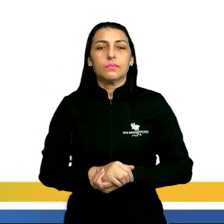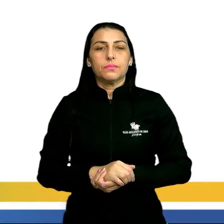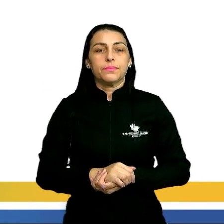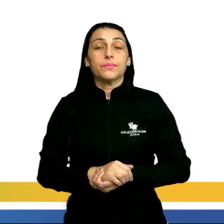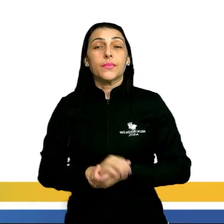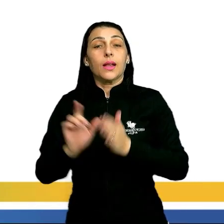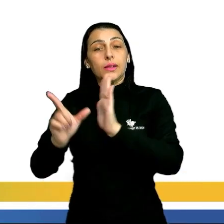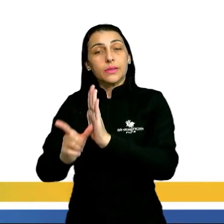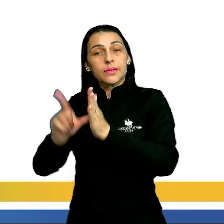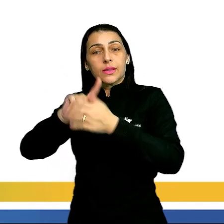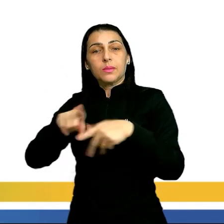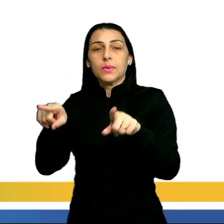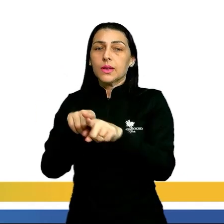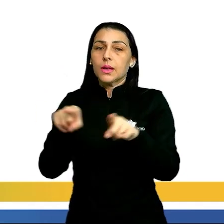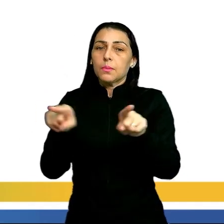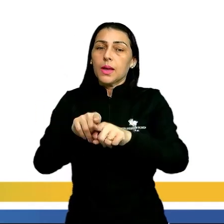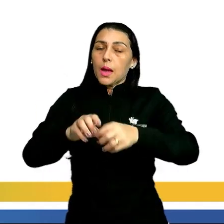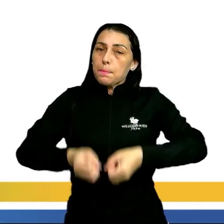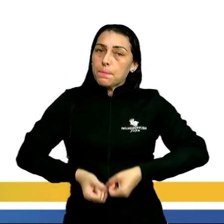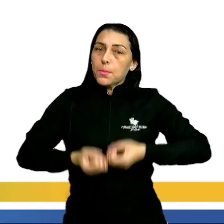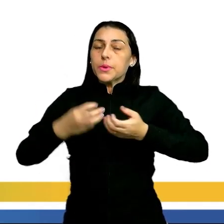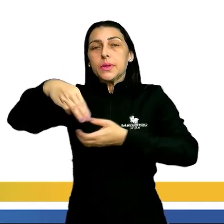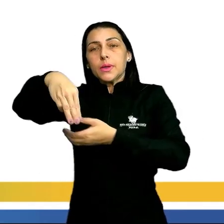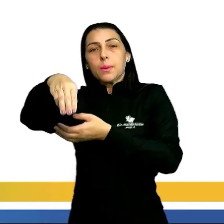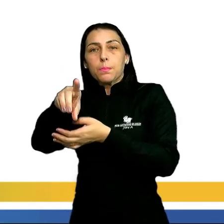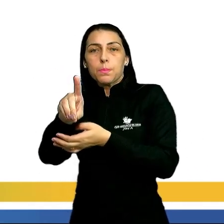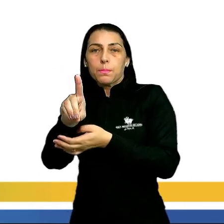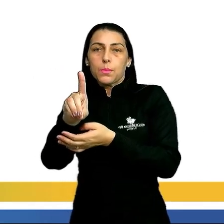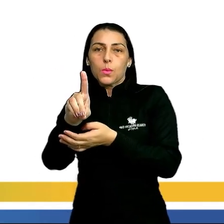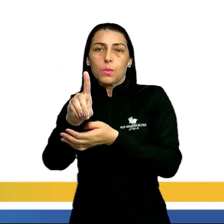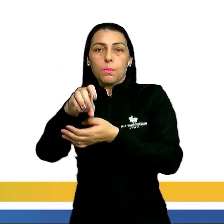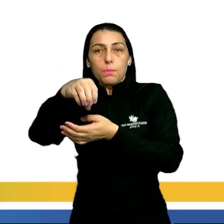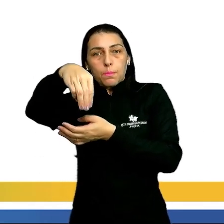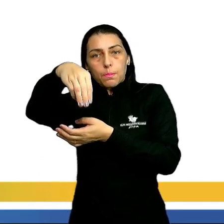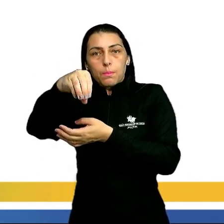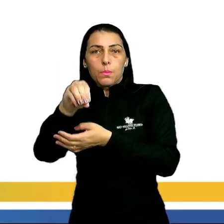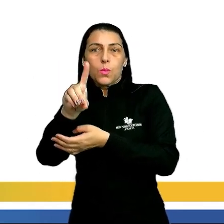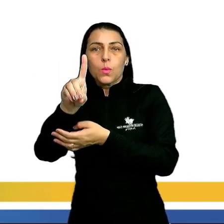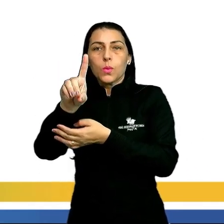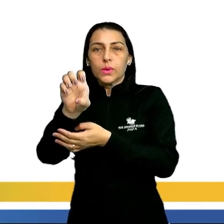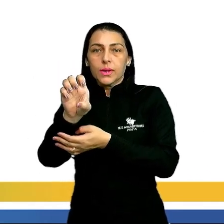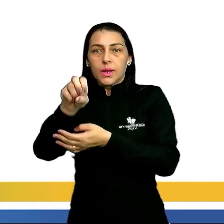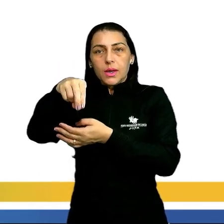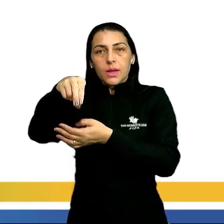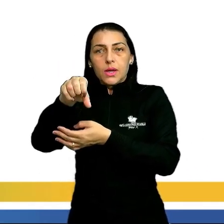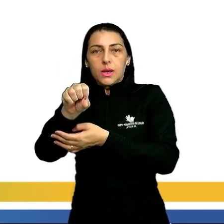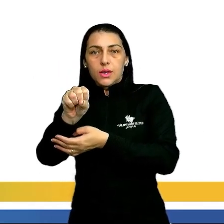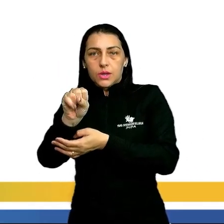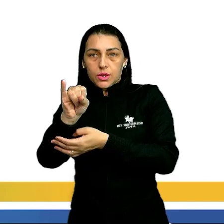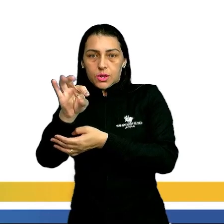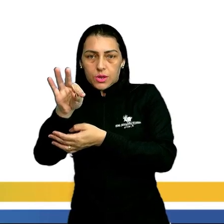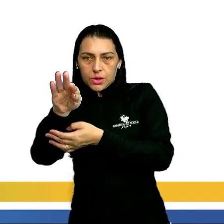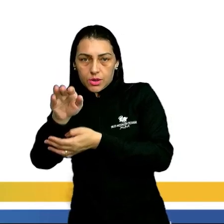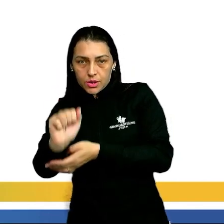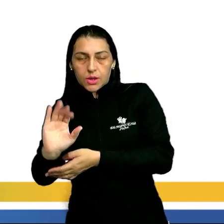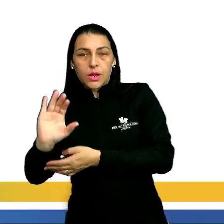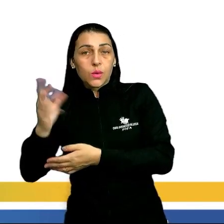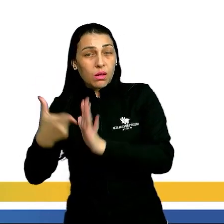E aí ele tem essa antecipação. Como é que a intertextualidade acontece aqui? Ela acontece de